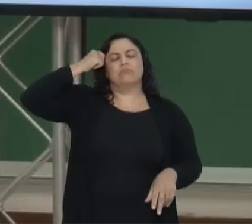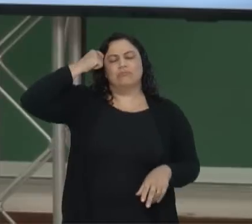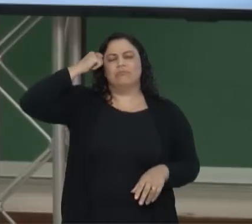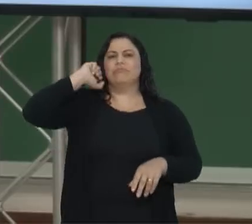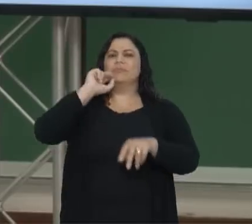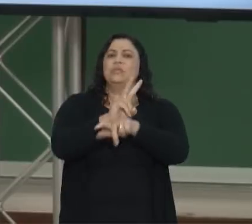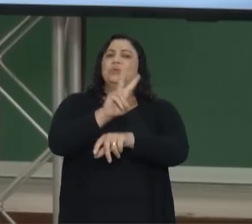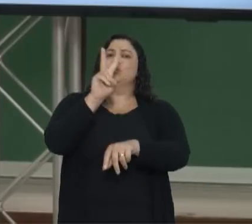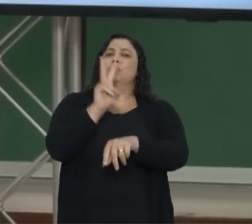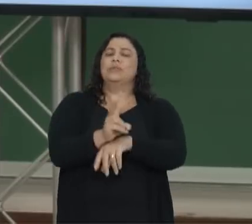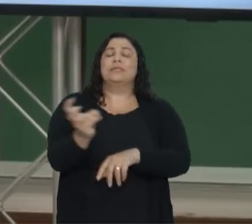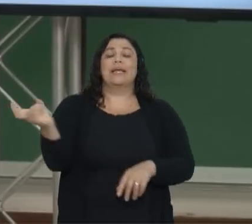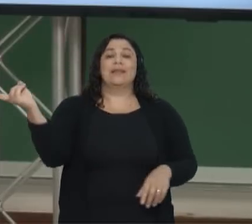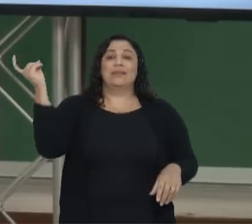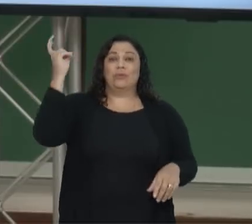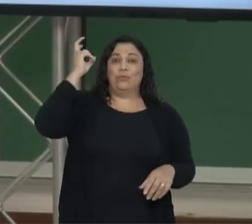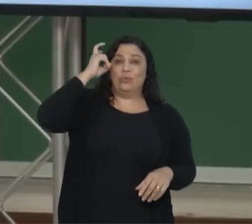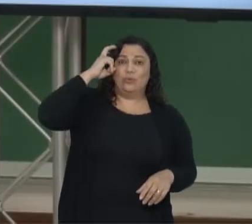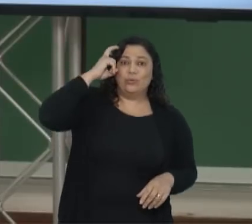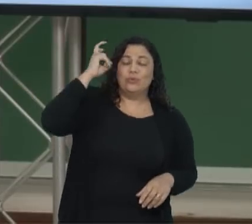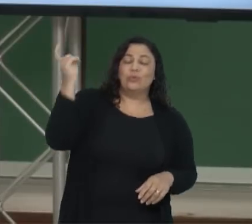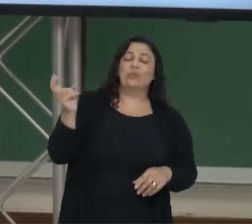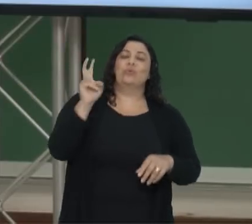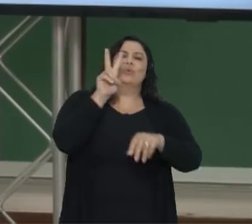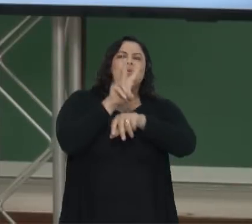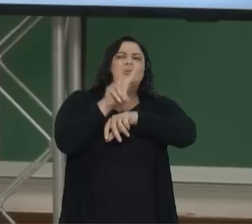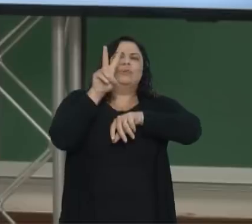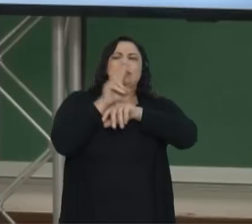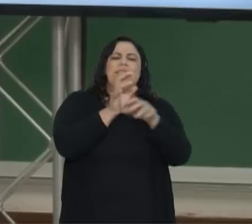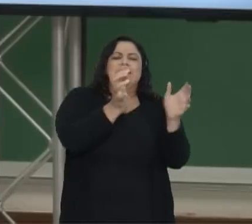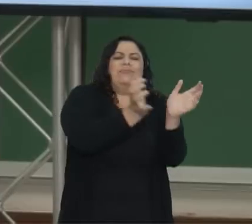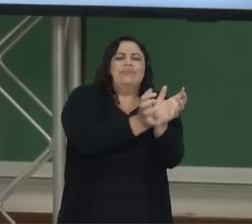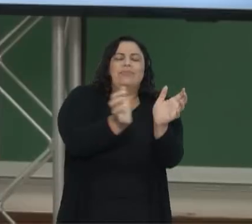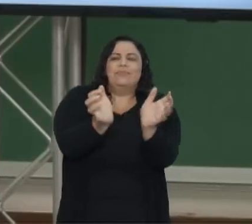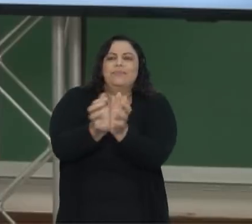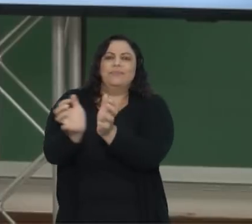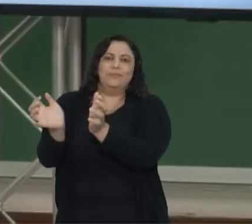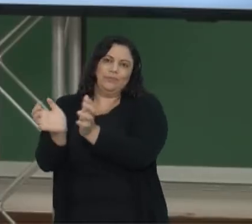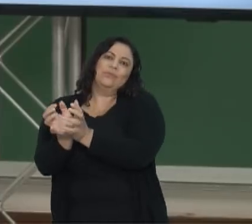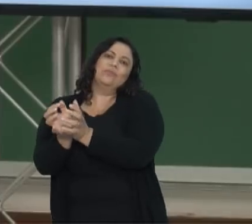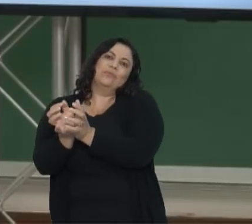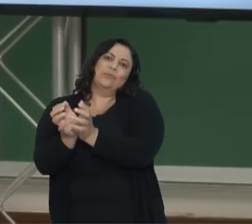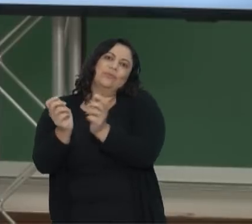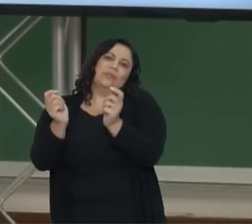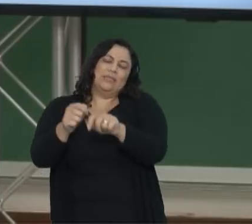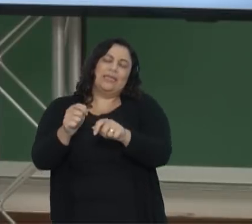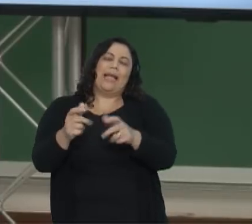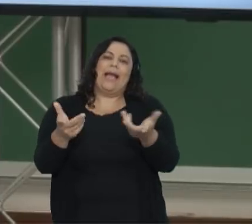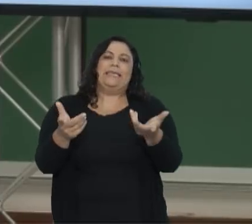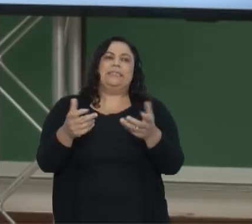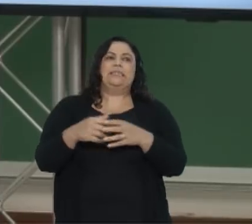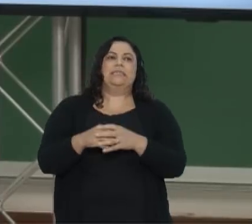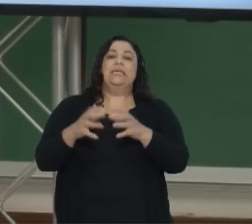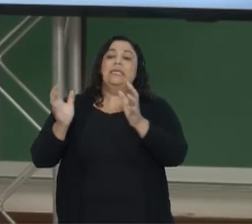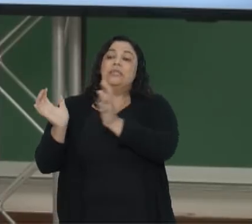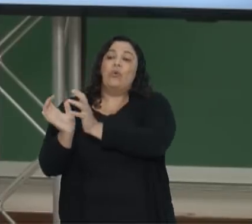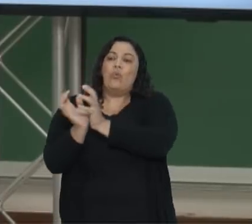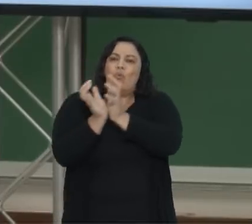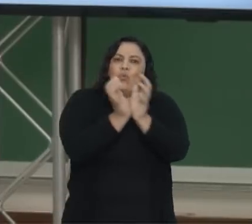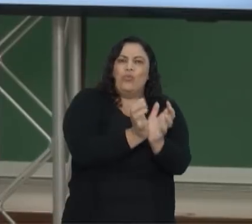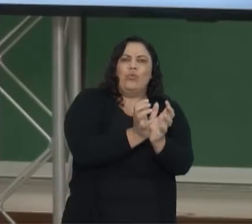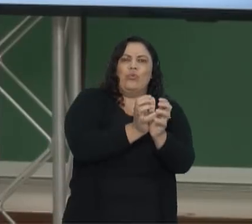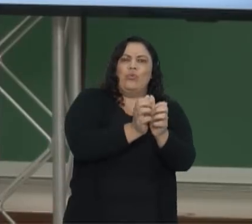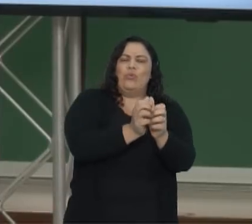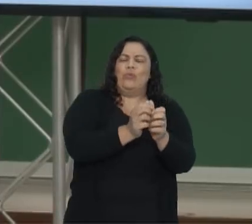cultura, de preservar as comunidades quilombolas. O que são as comunidades quilombolas? são grupos remanescentes dos